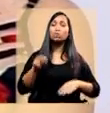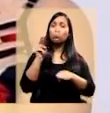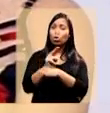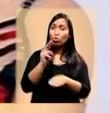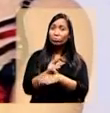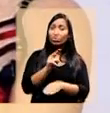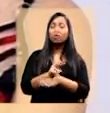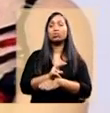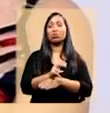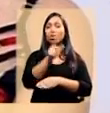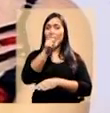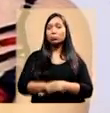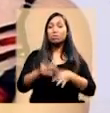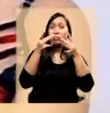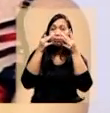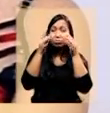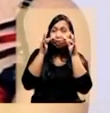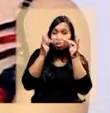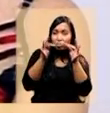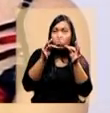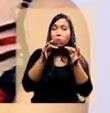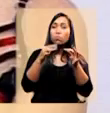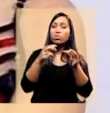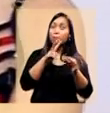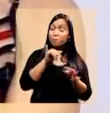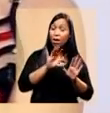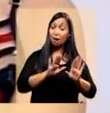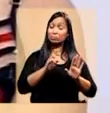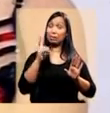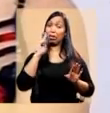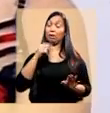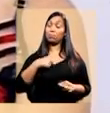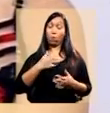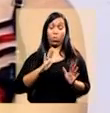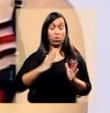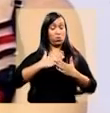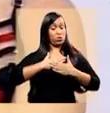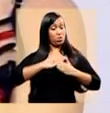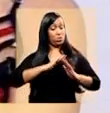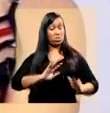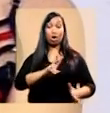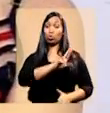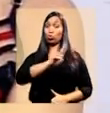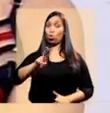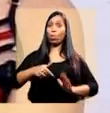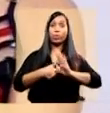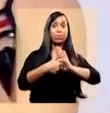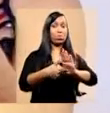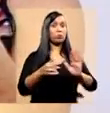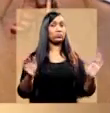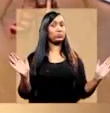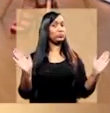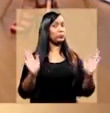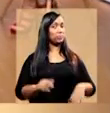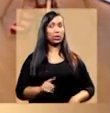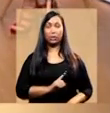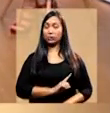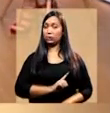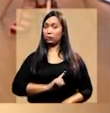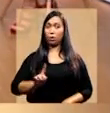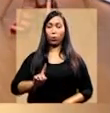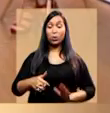podemos proteger essa testemunha. Né? Obviamente ela tem que nos lembrar. Eu não gostaria de aparecer, de ter a minha identidade,